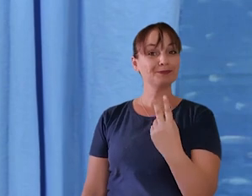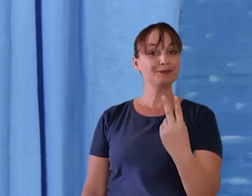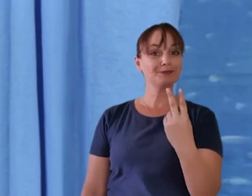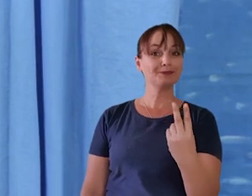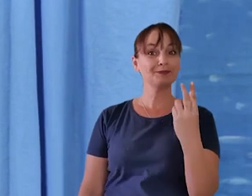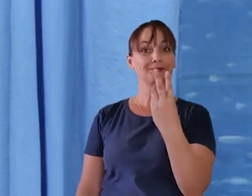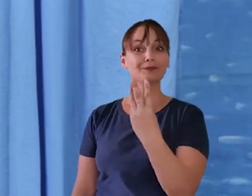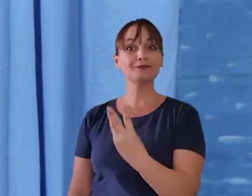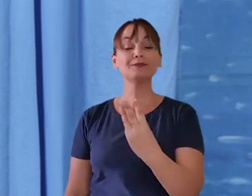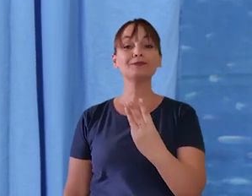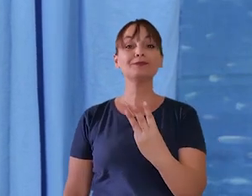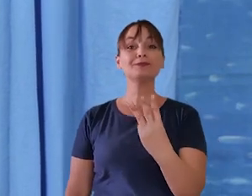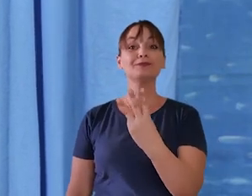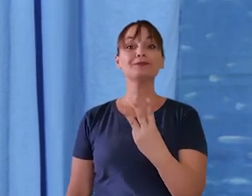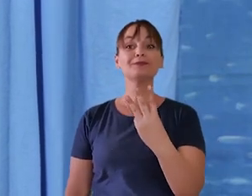Dois,